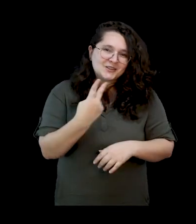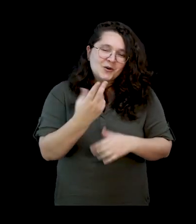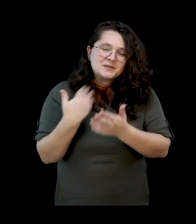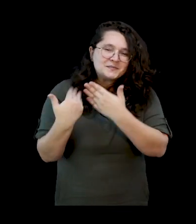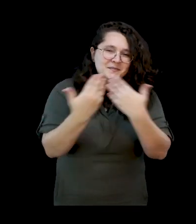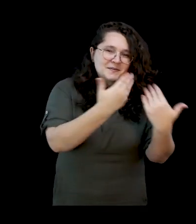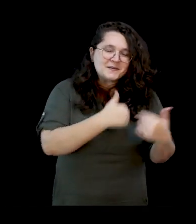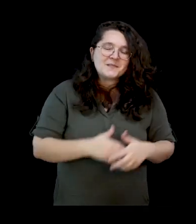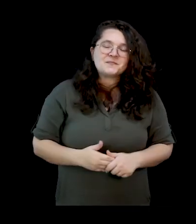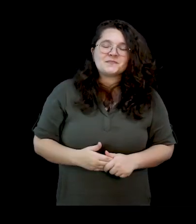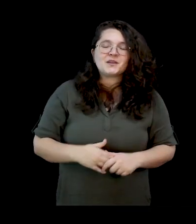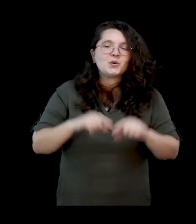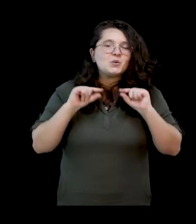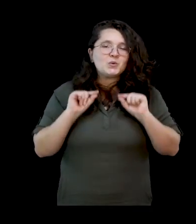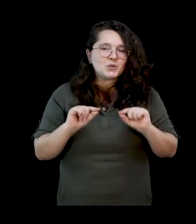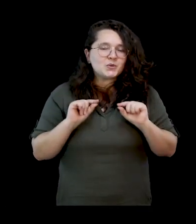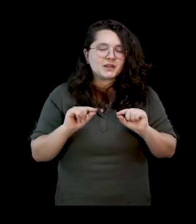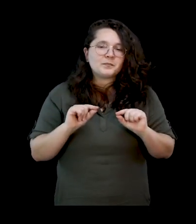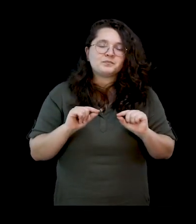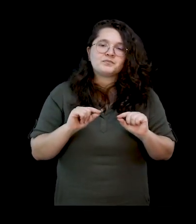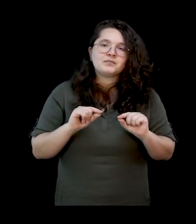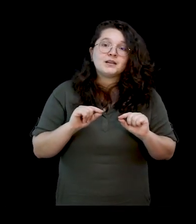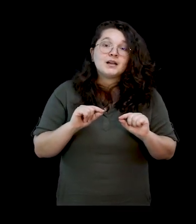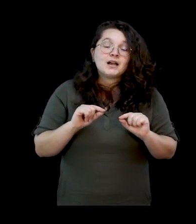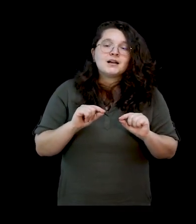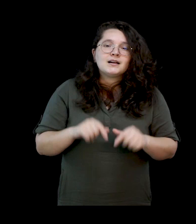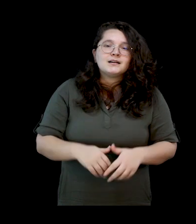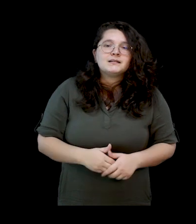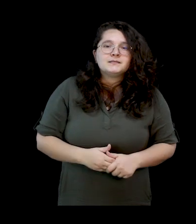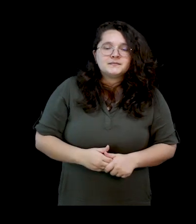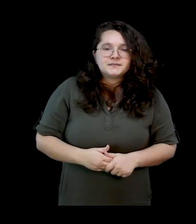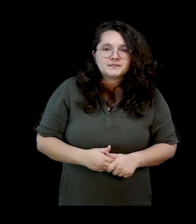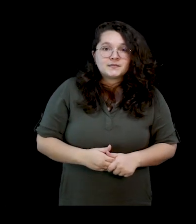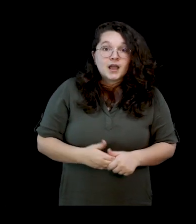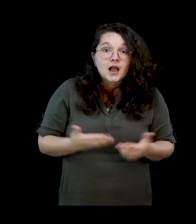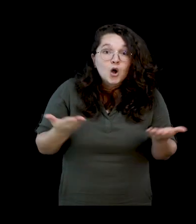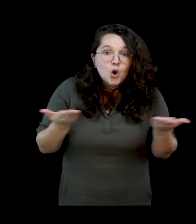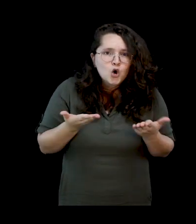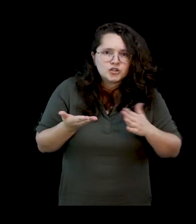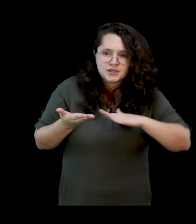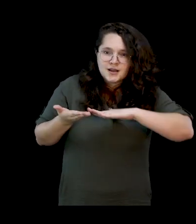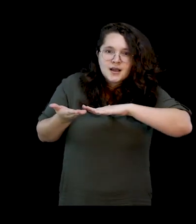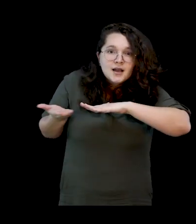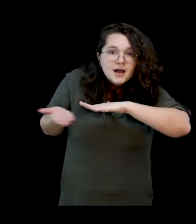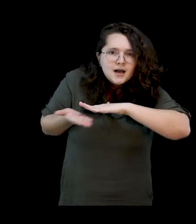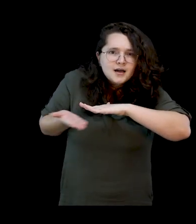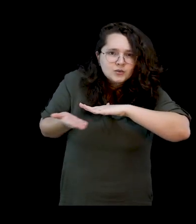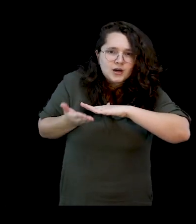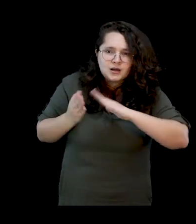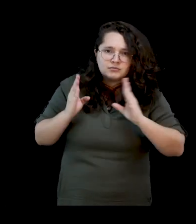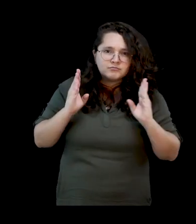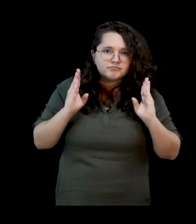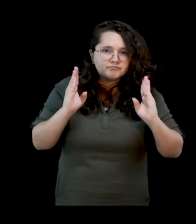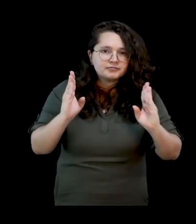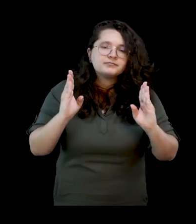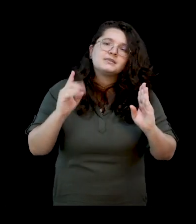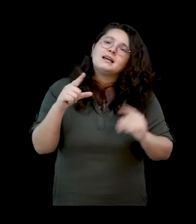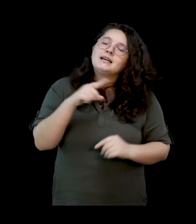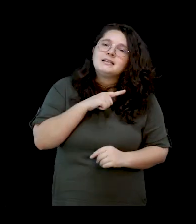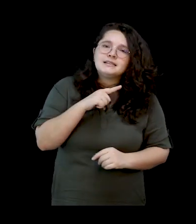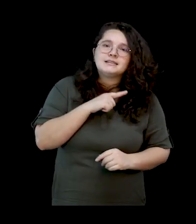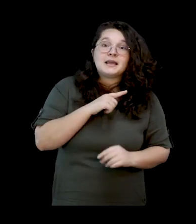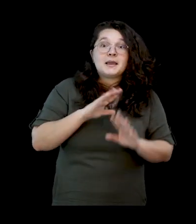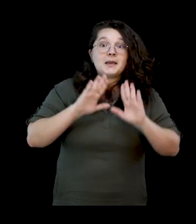conversa, né, dar encerramento a essa conversa, Teixeira, dizendo que toda a atualidade